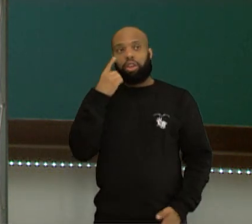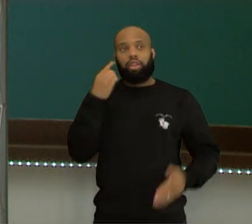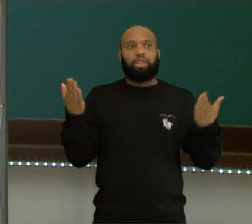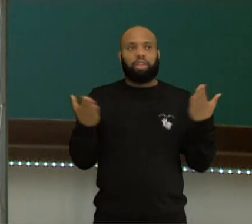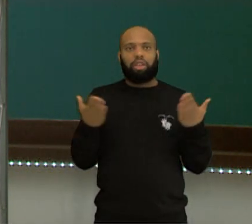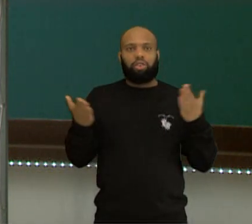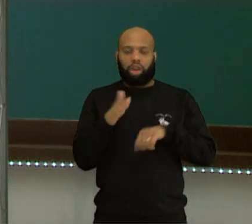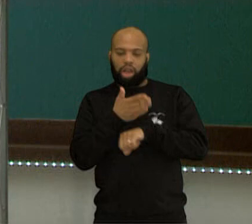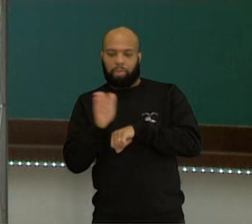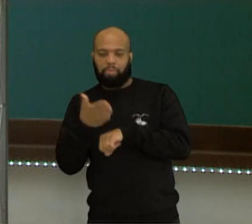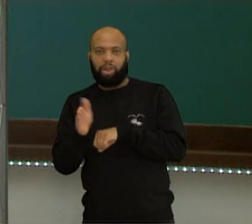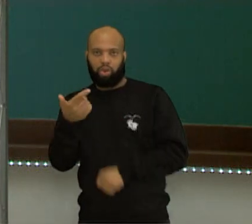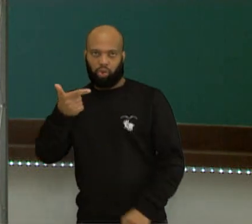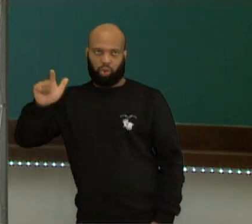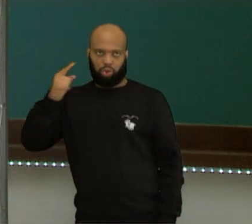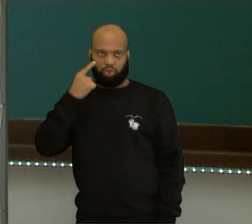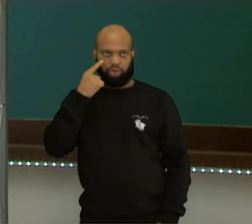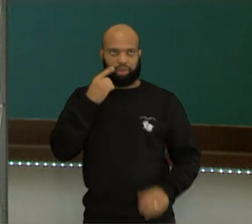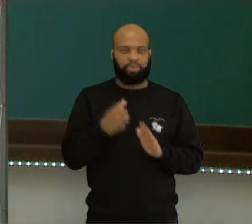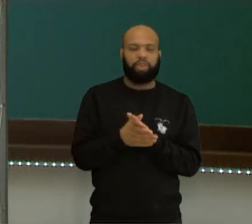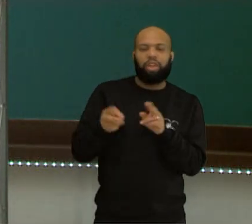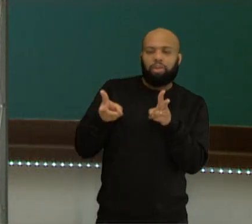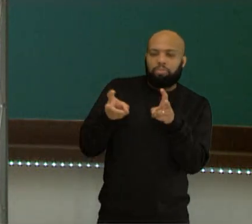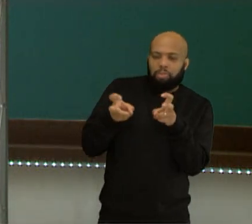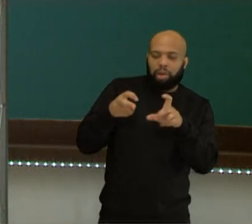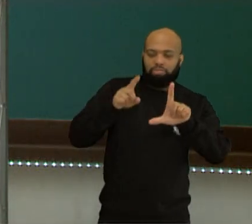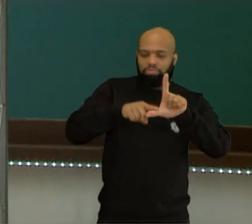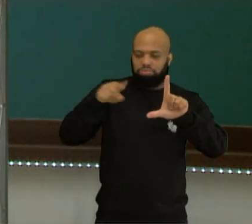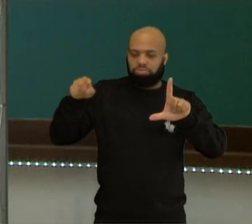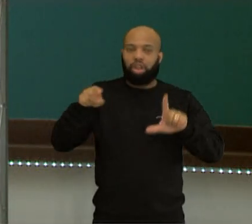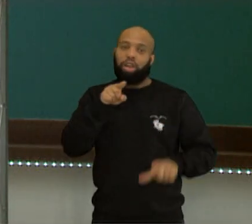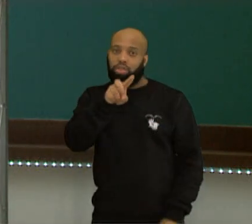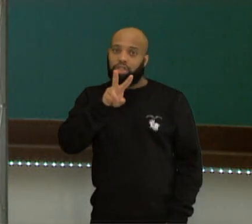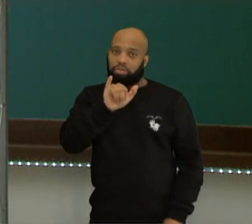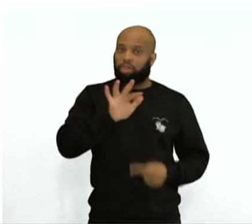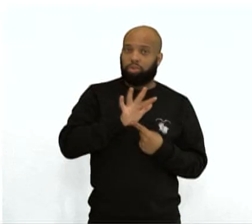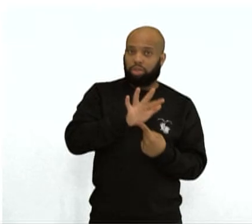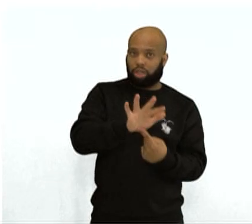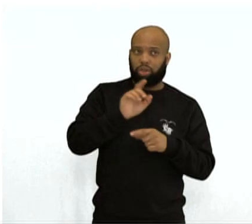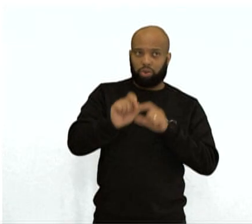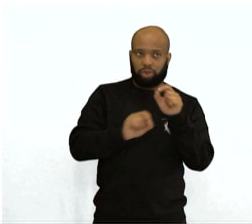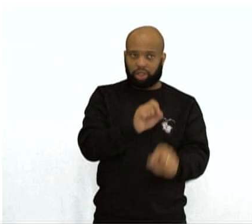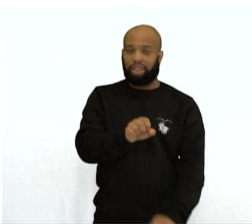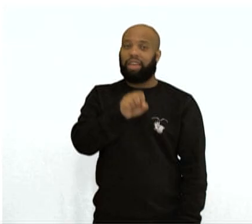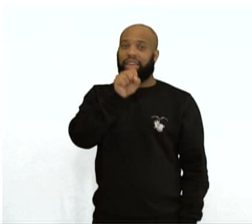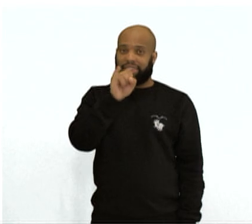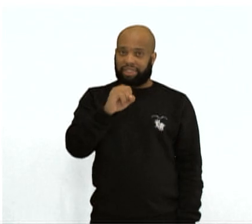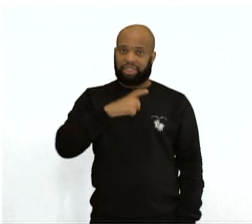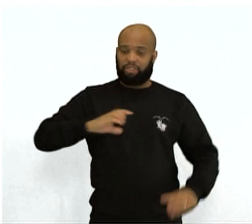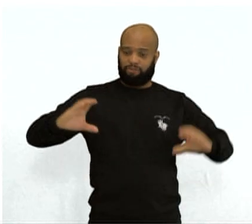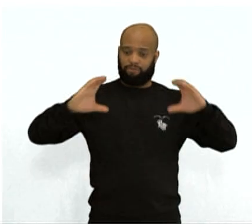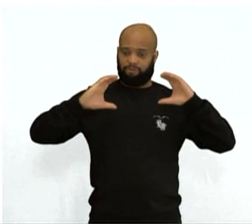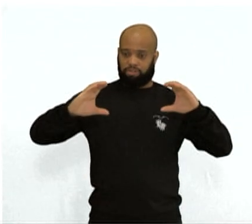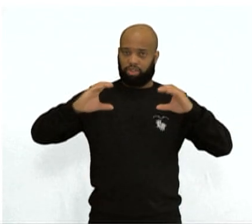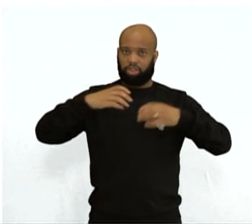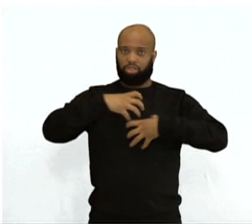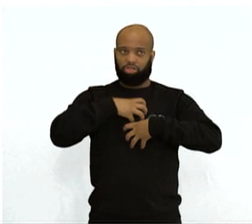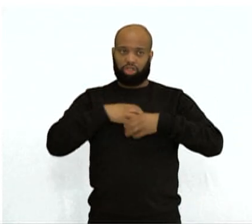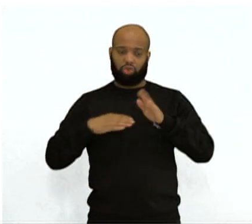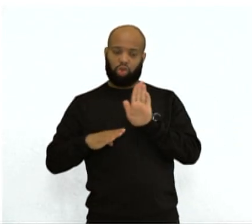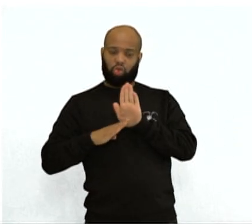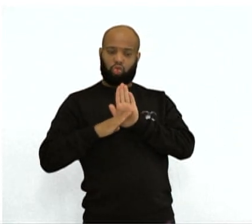bora praticar mais um pouco. Olha só, observe o gráfico e indique se as funções são crescente